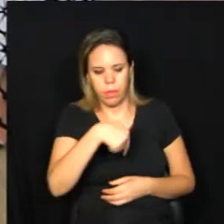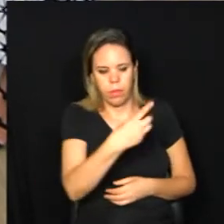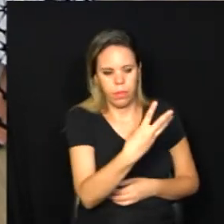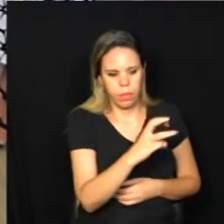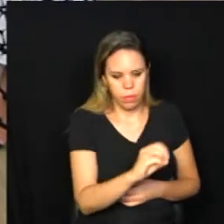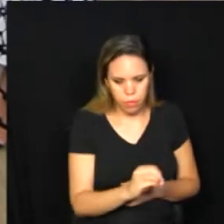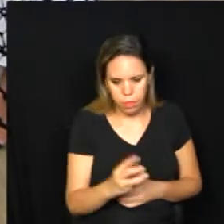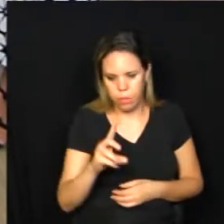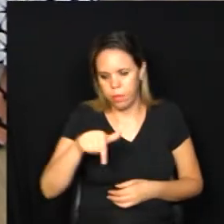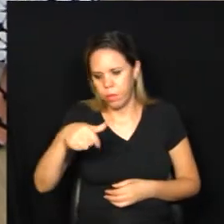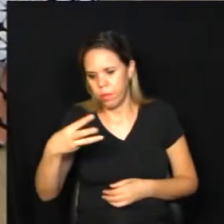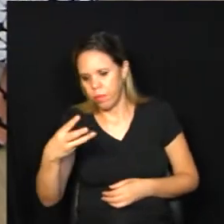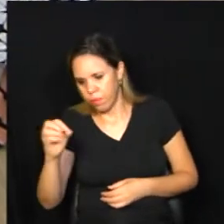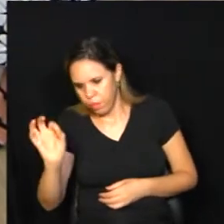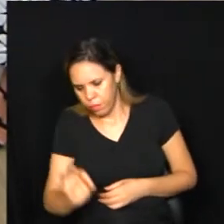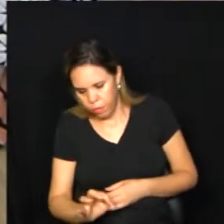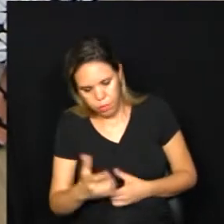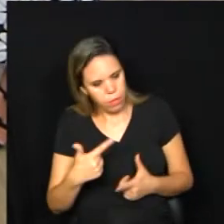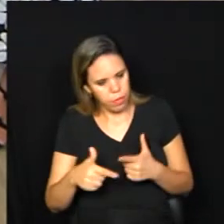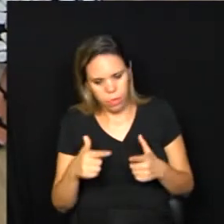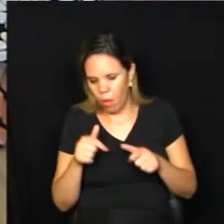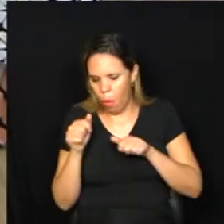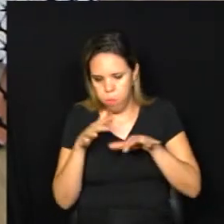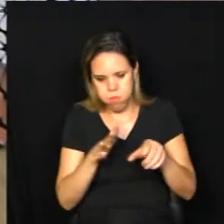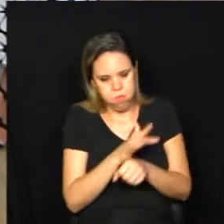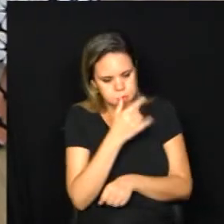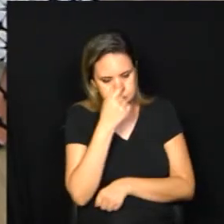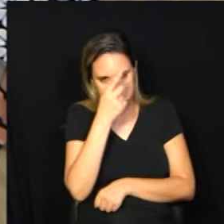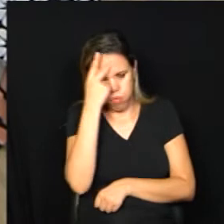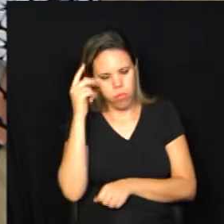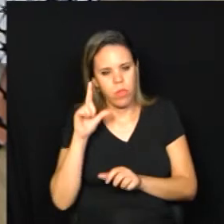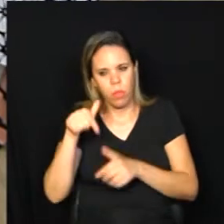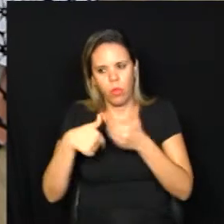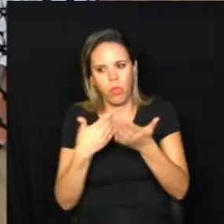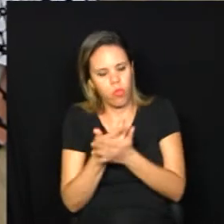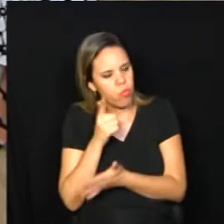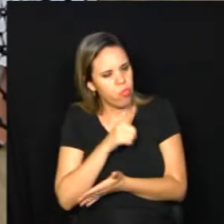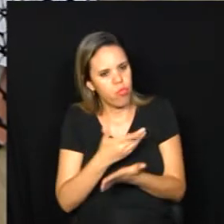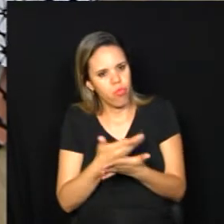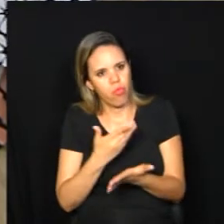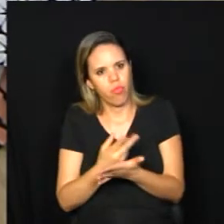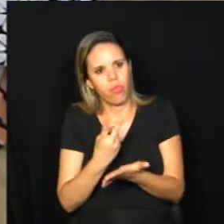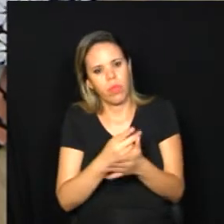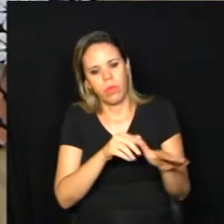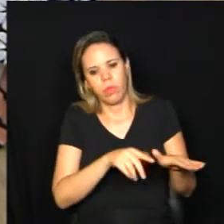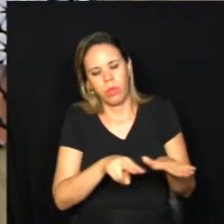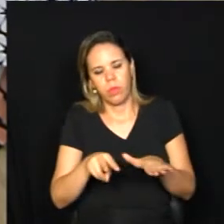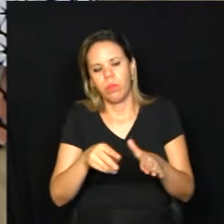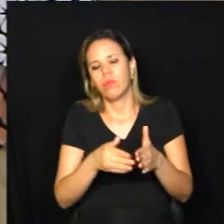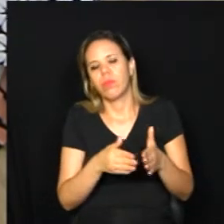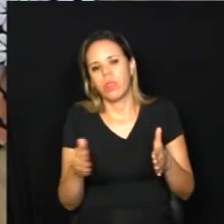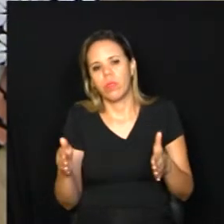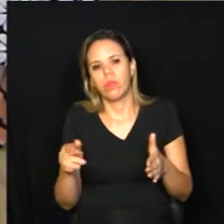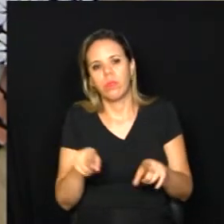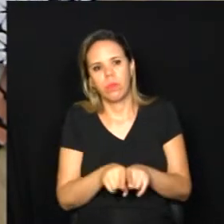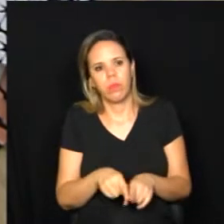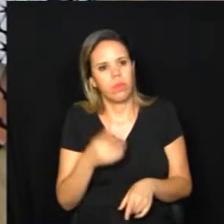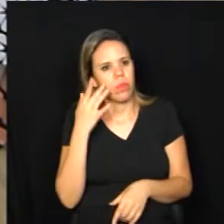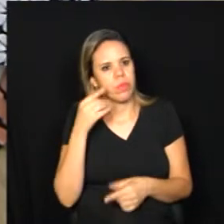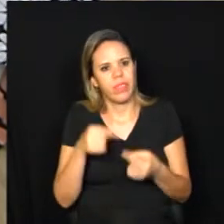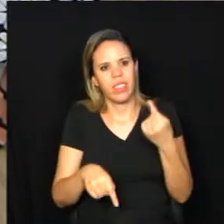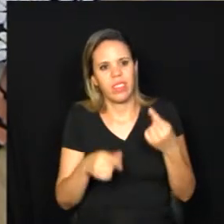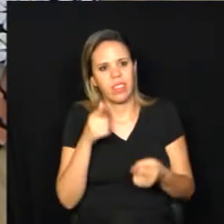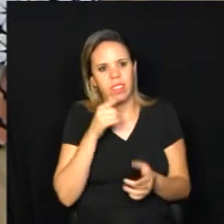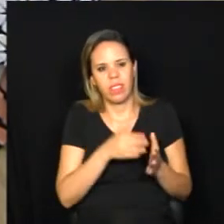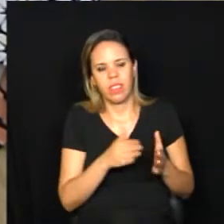depois 30%, para que não tenha essa aglomeração e vá todo mundo estudar no mesmo período, porque a gente sabe que isso não vai dar certo